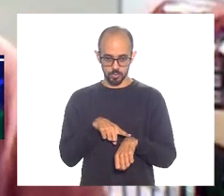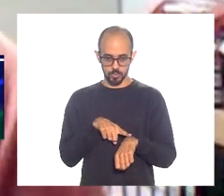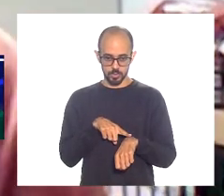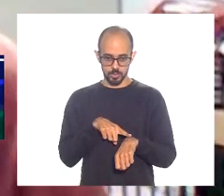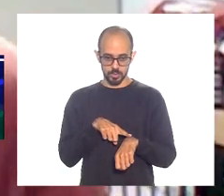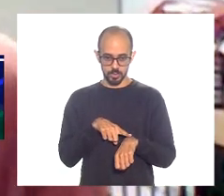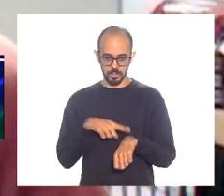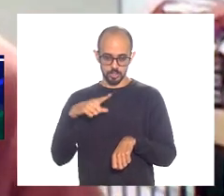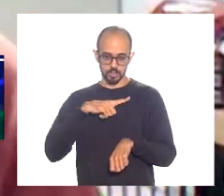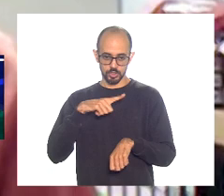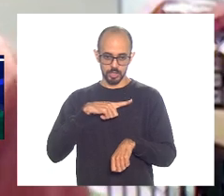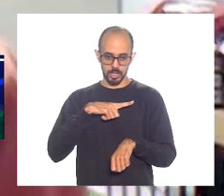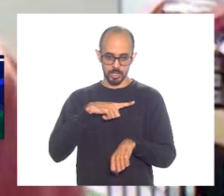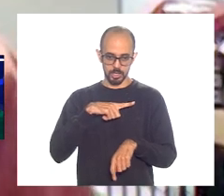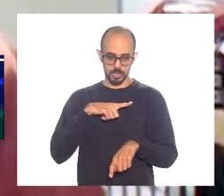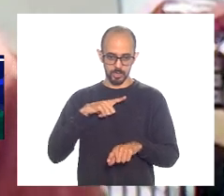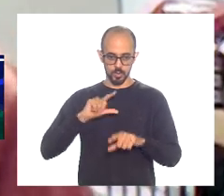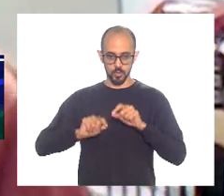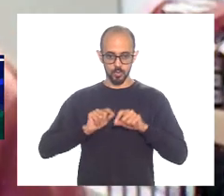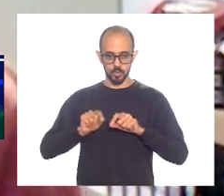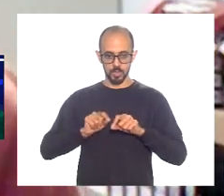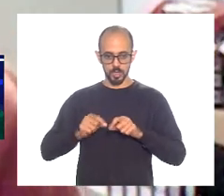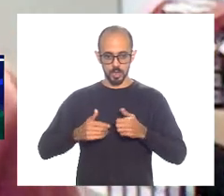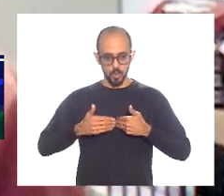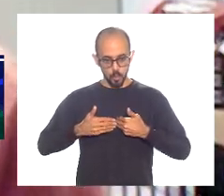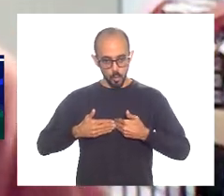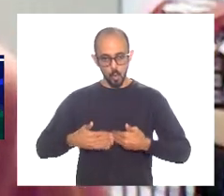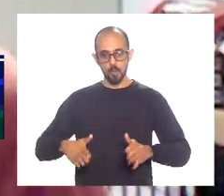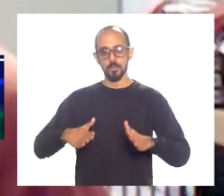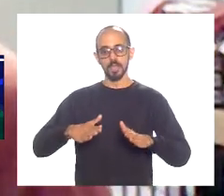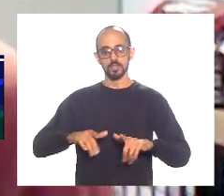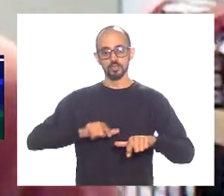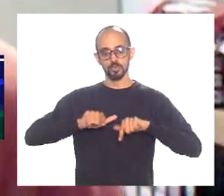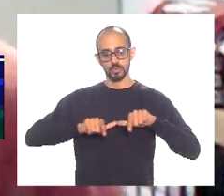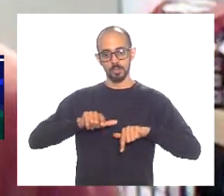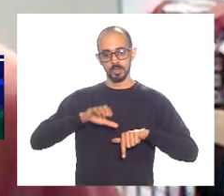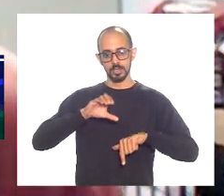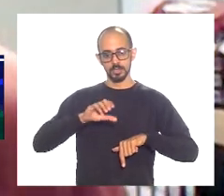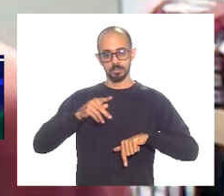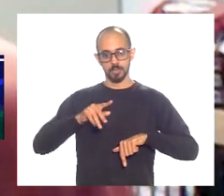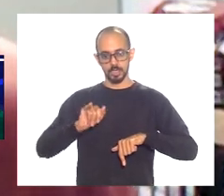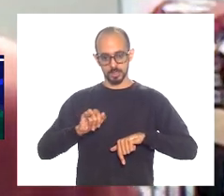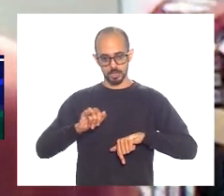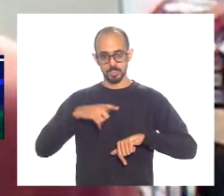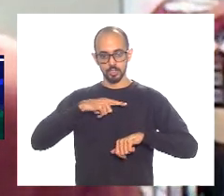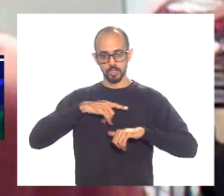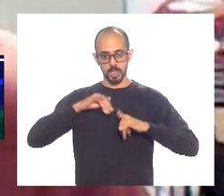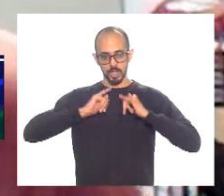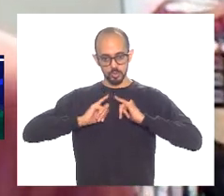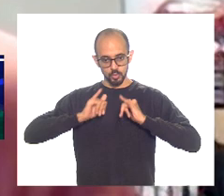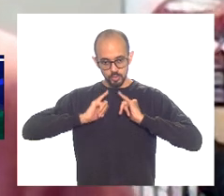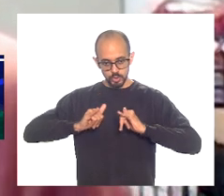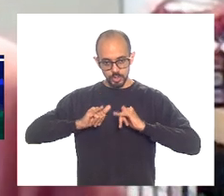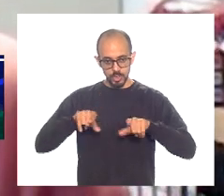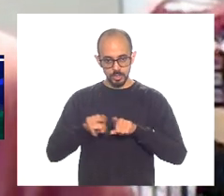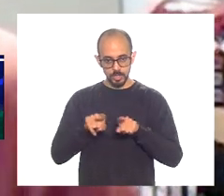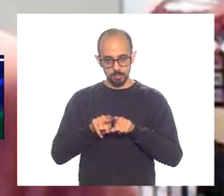ao mesmo tempo em que temos o início dos trabalhos da CPI, a gente tem a notícia circulando